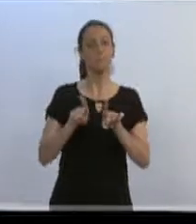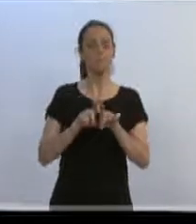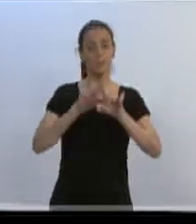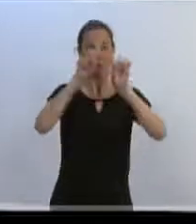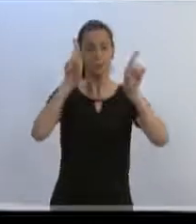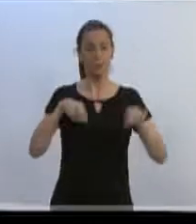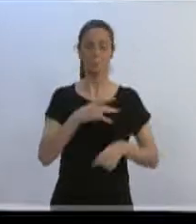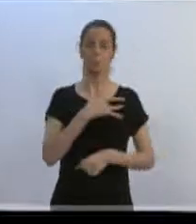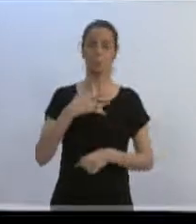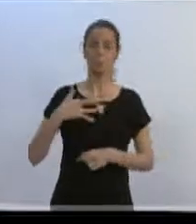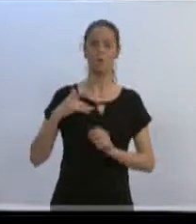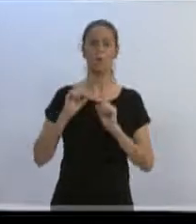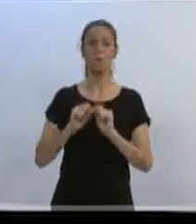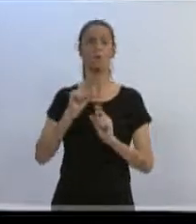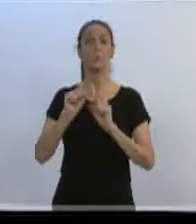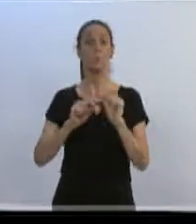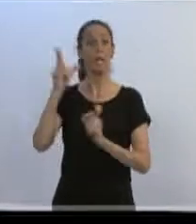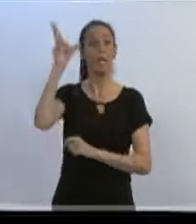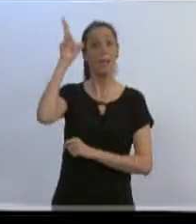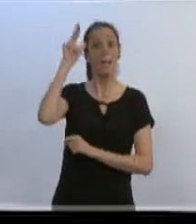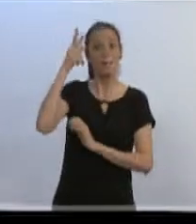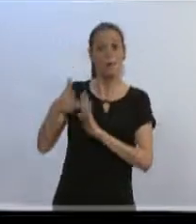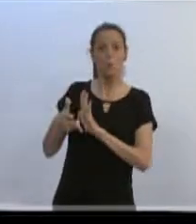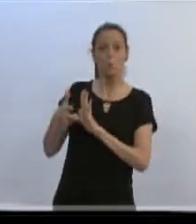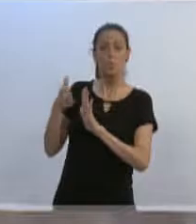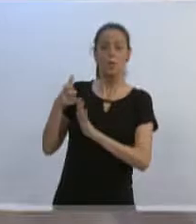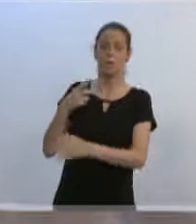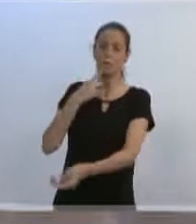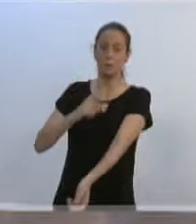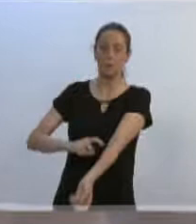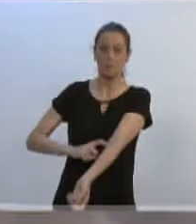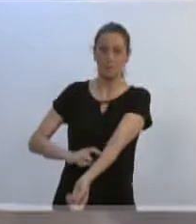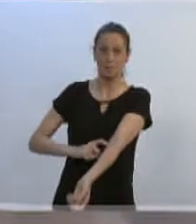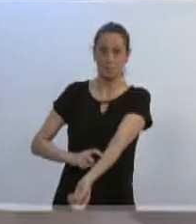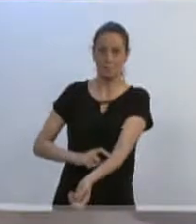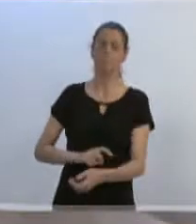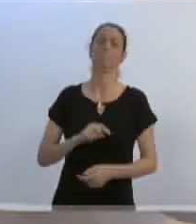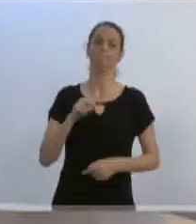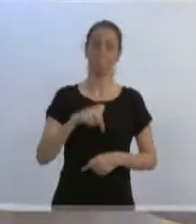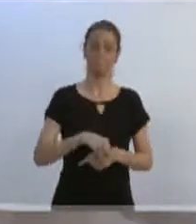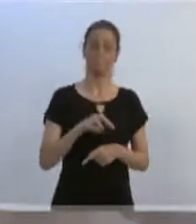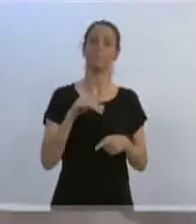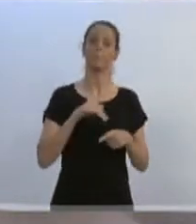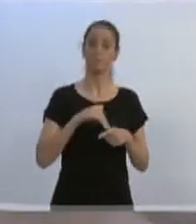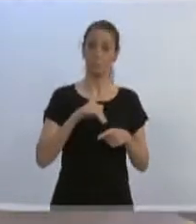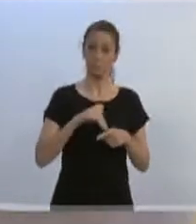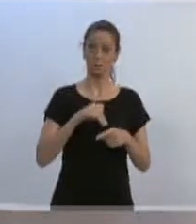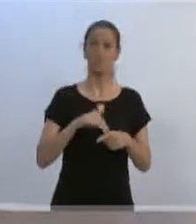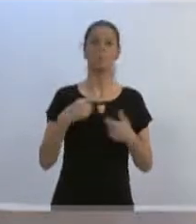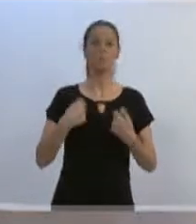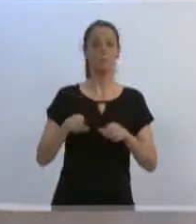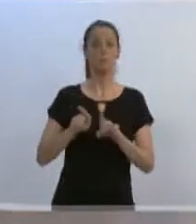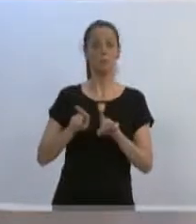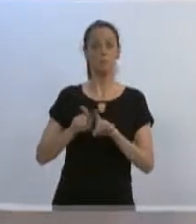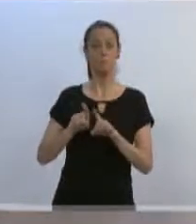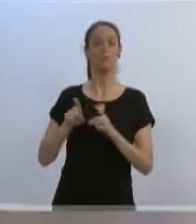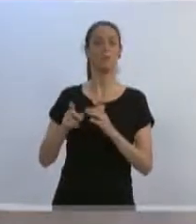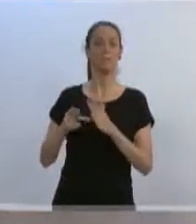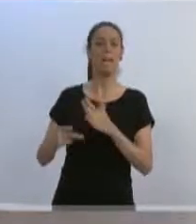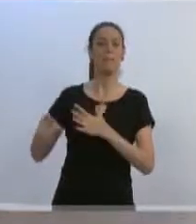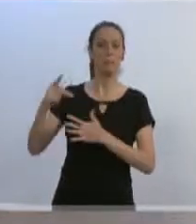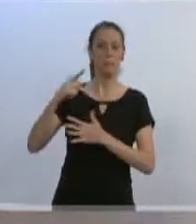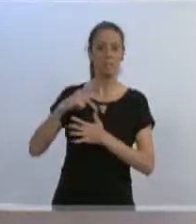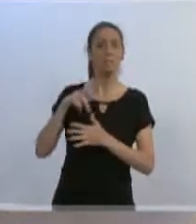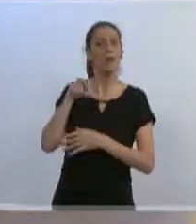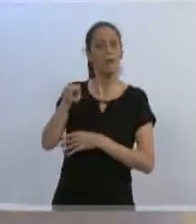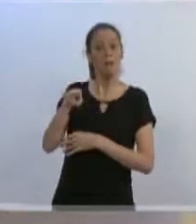coleta de sangue aos cavalos esse nosso município é muito prioridade os animais que preciso dos exames regularmente